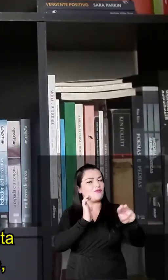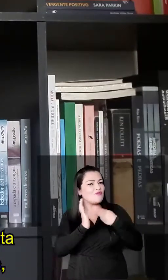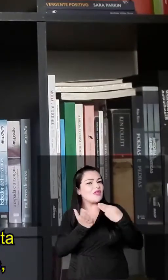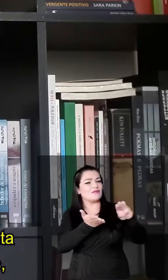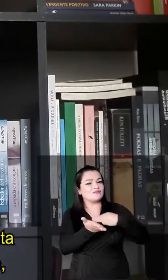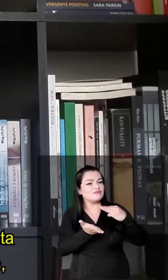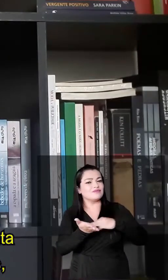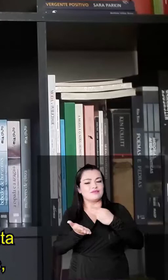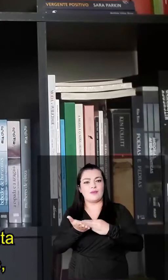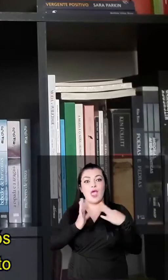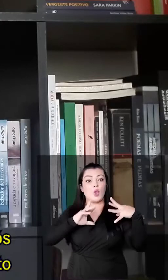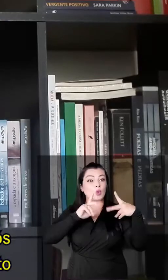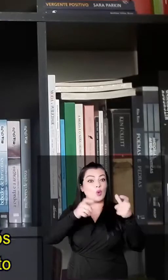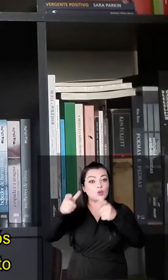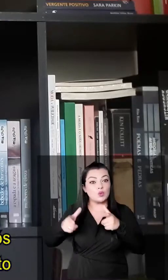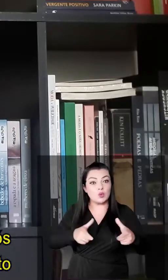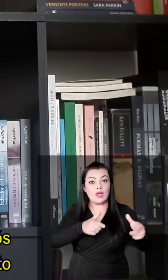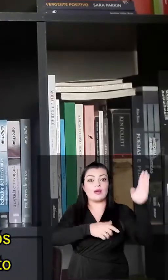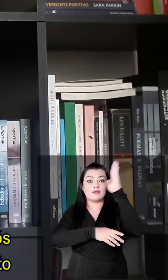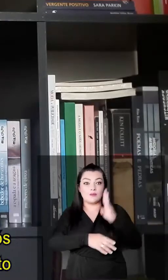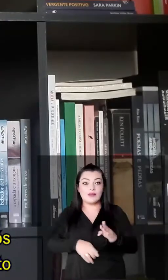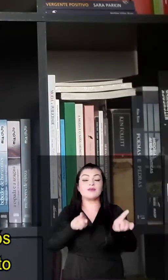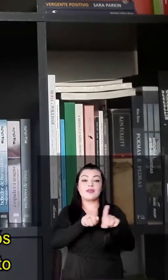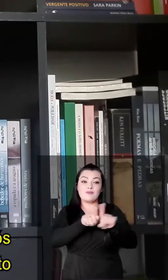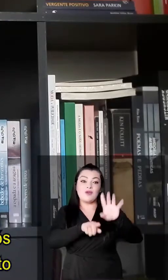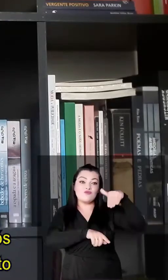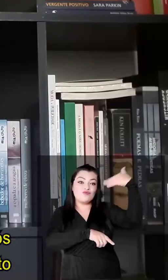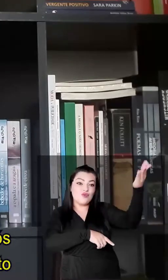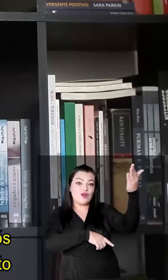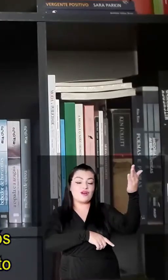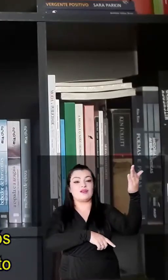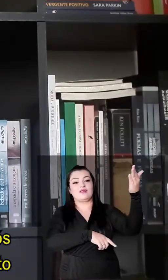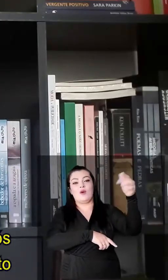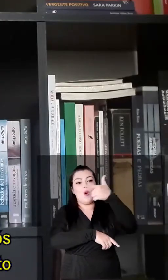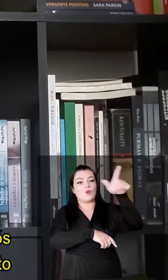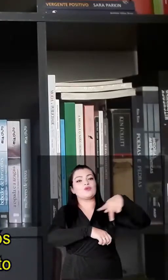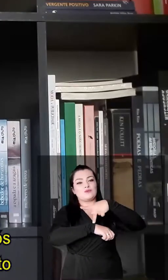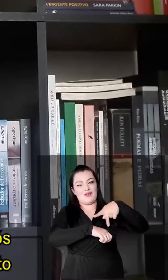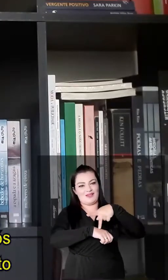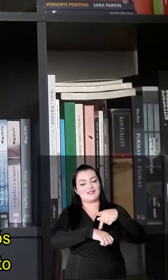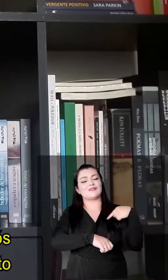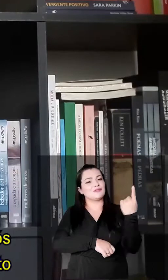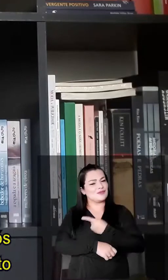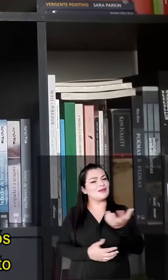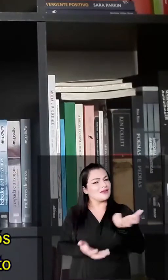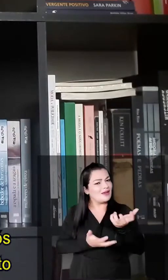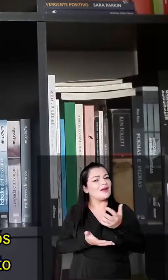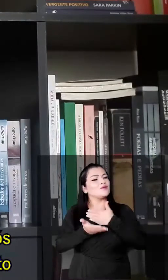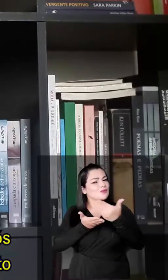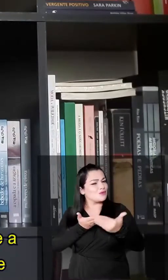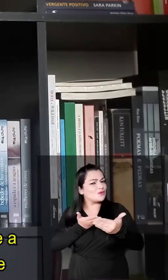também de todos os lugares, não só do Brasil, como também do exterior. Nós temos a intenção de continuar com